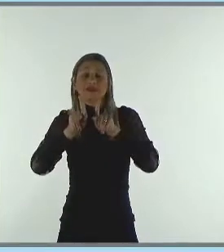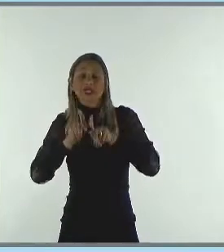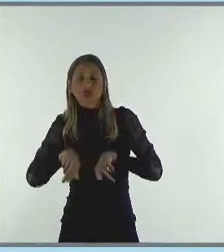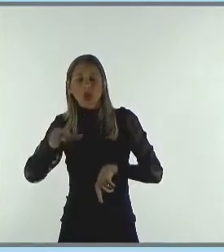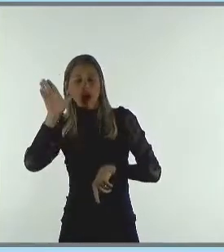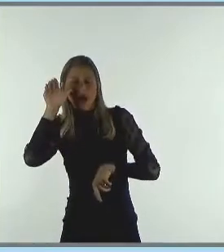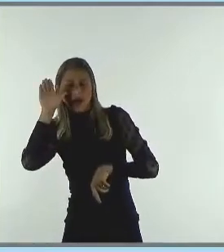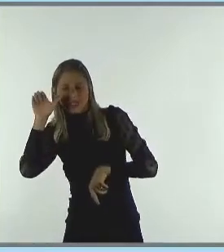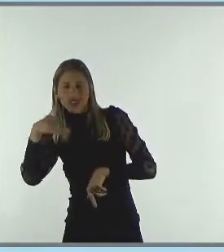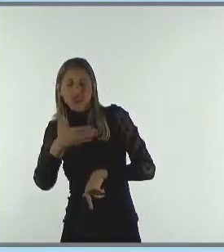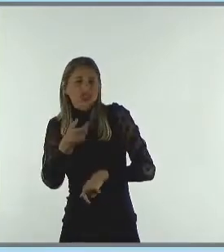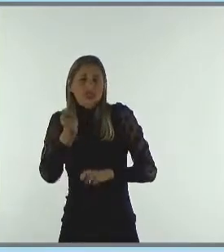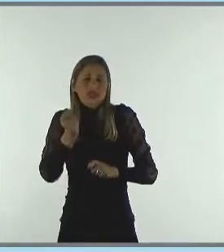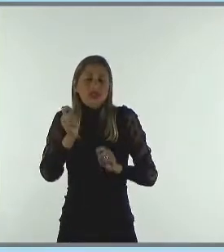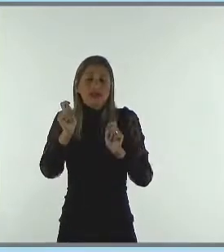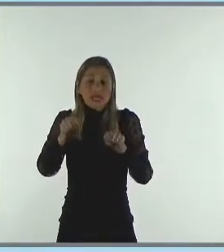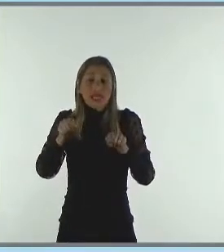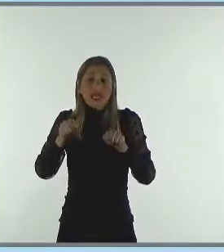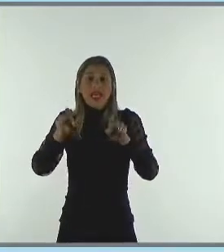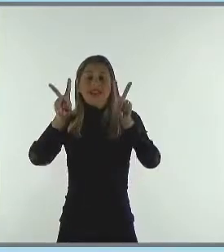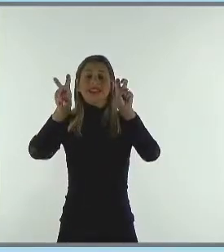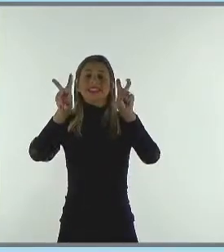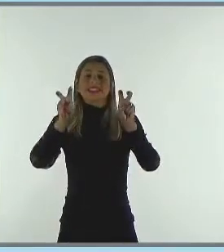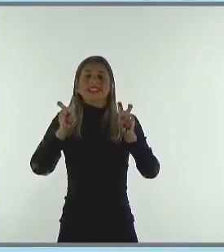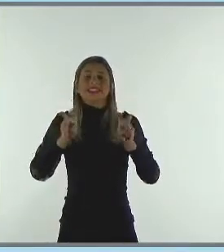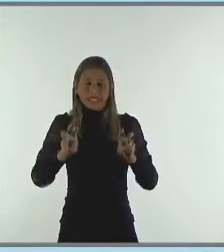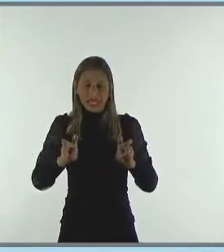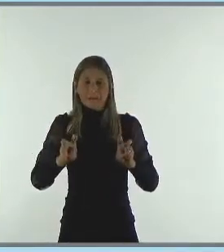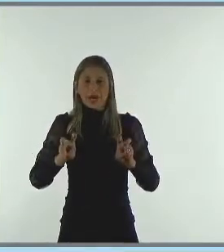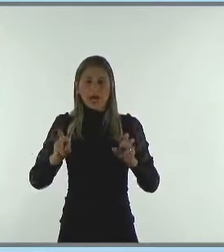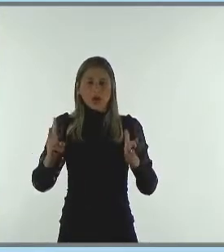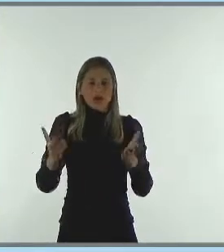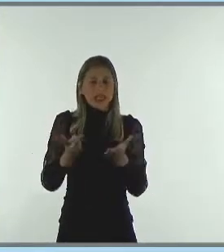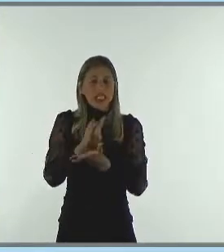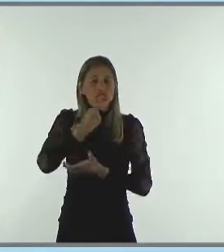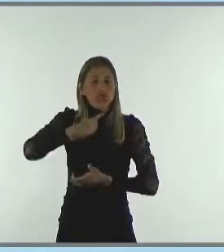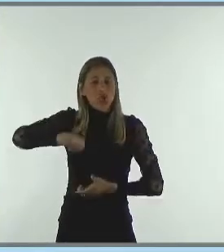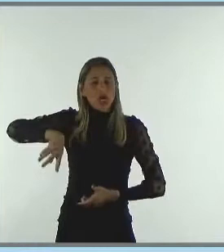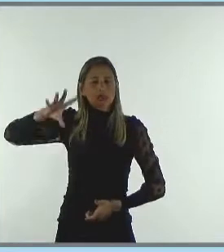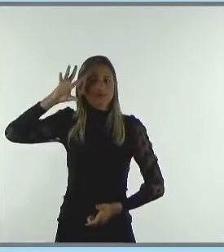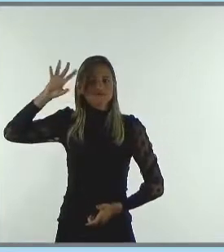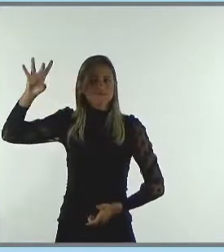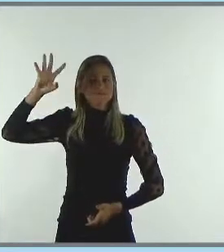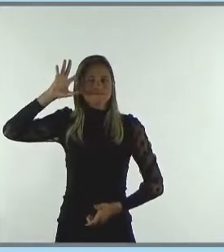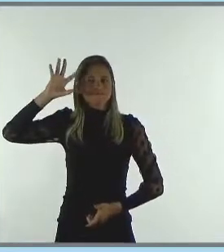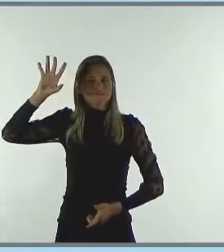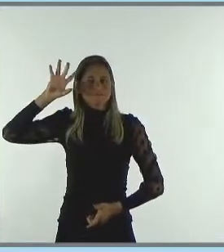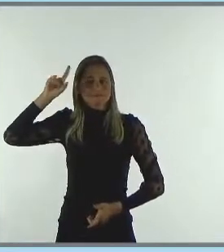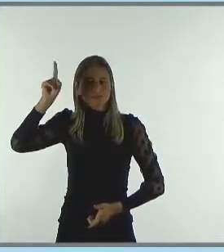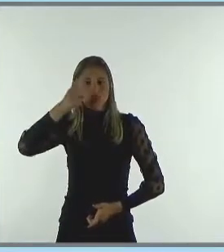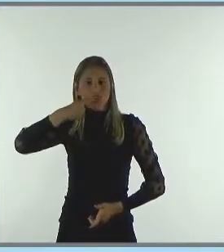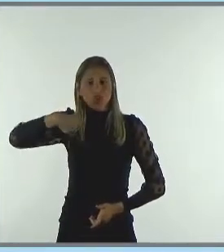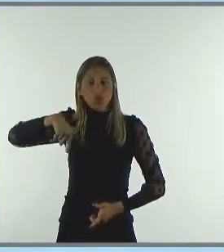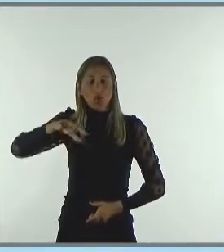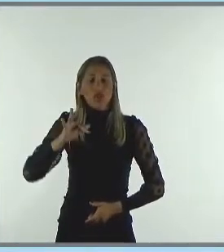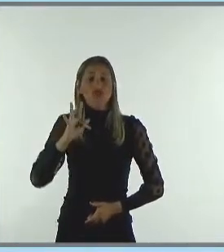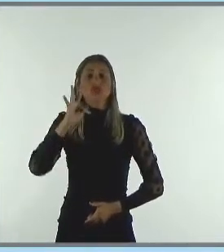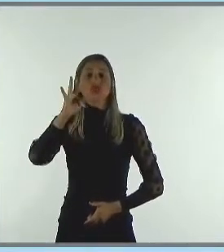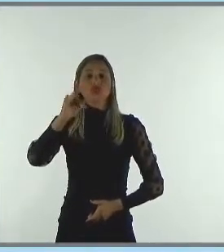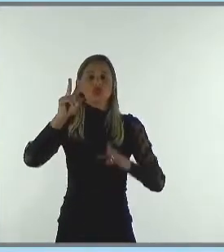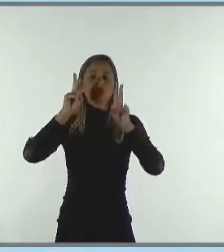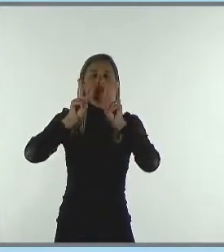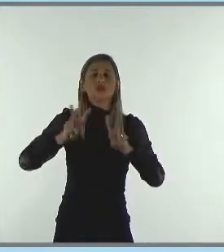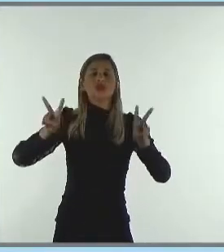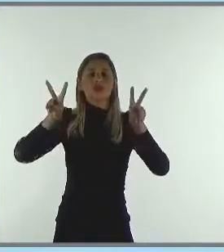espectadores temas que vão ser muito relevantes para a gente pensar os nossos próximos